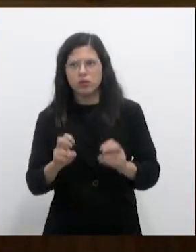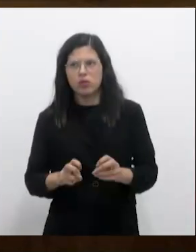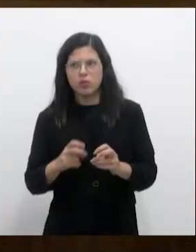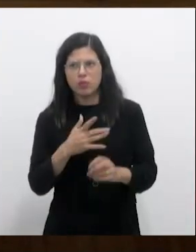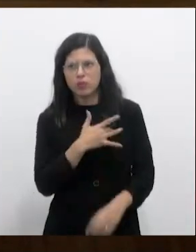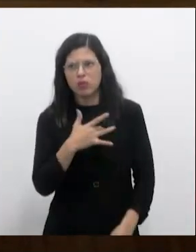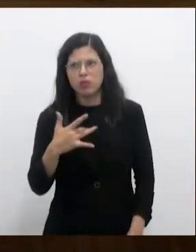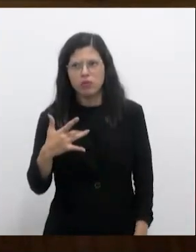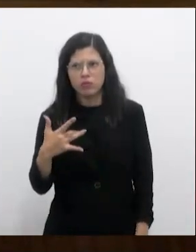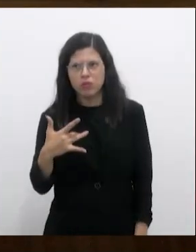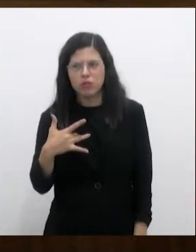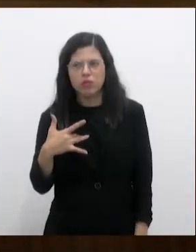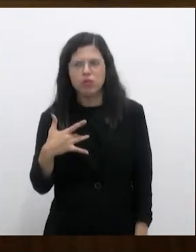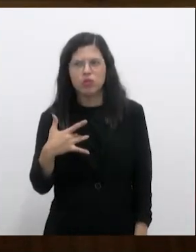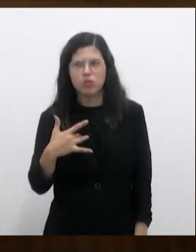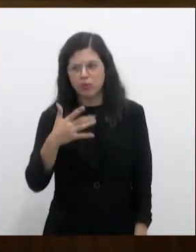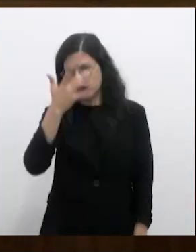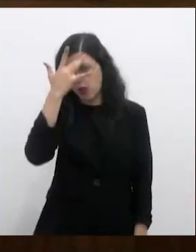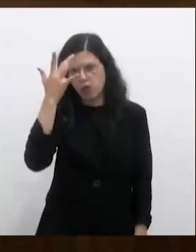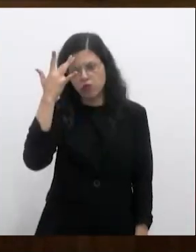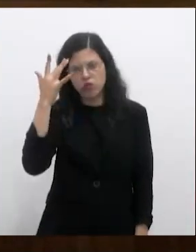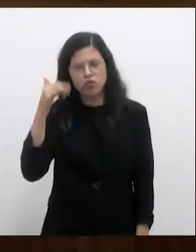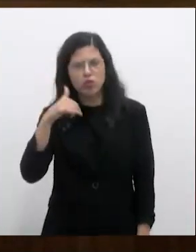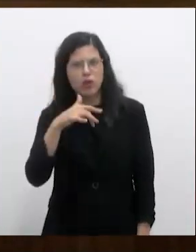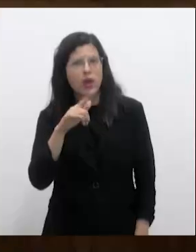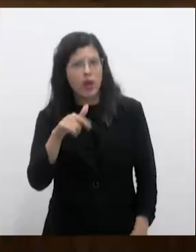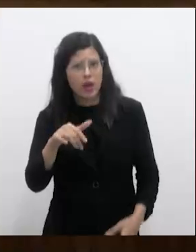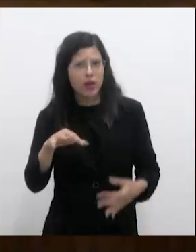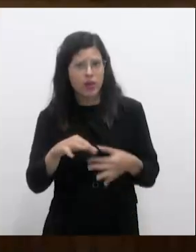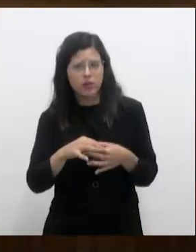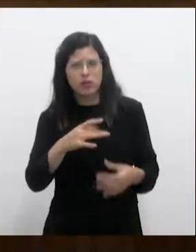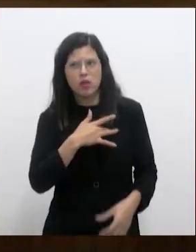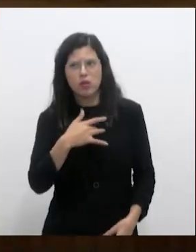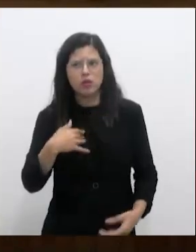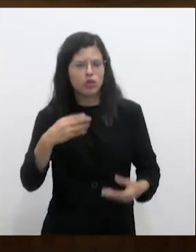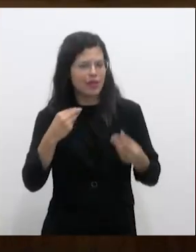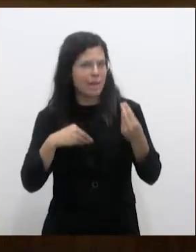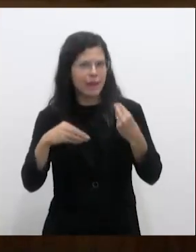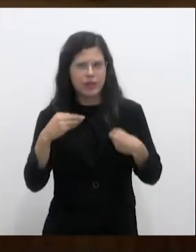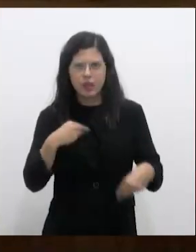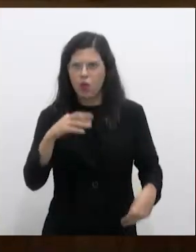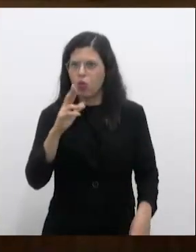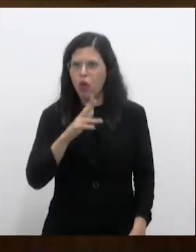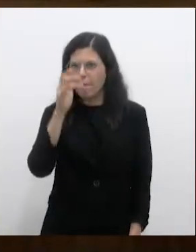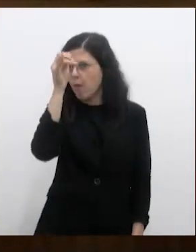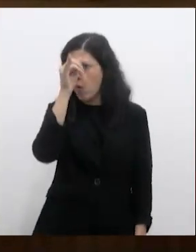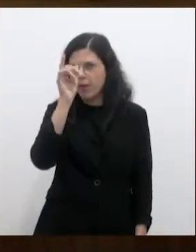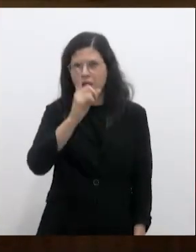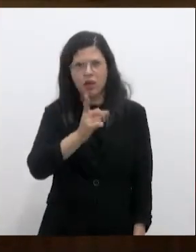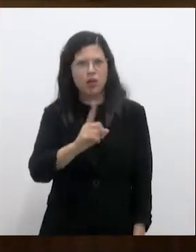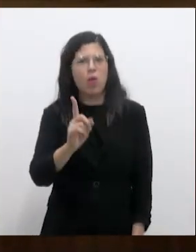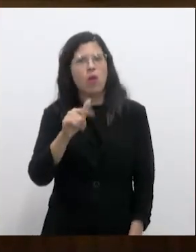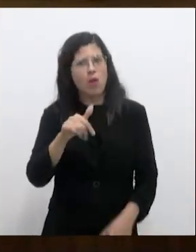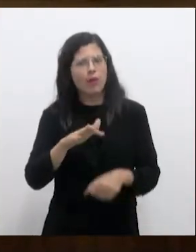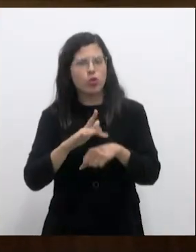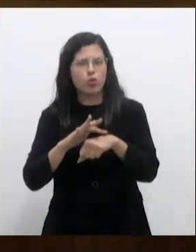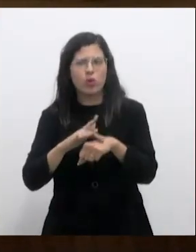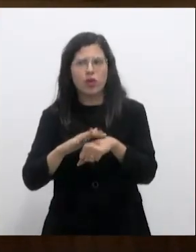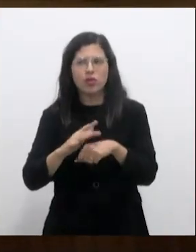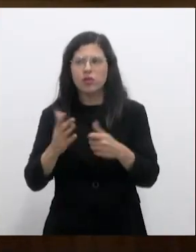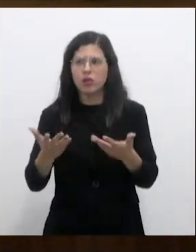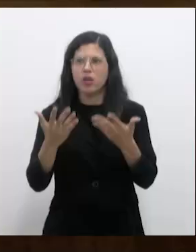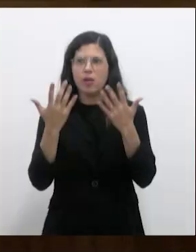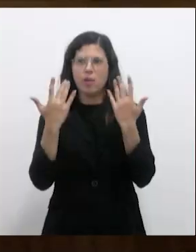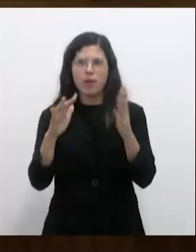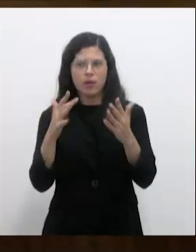é um problema de saúde pública, que a depressão não é uma frescura, que a depressão é uma doença. Então, gostaria muito de parabenizar e